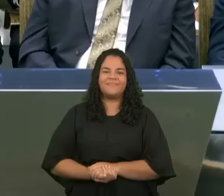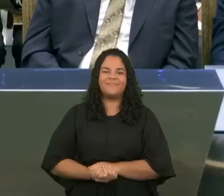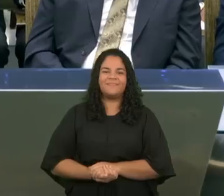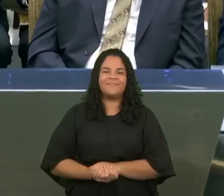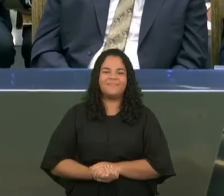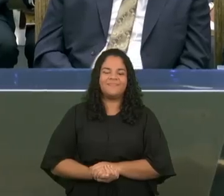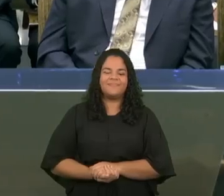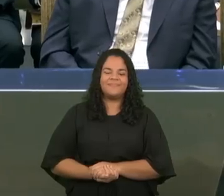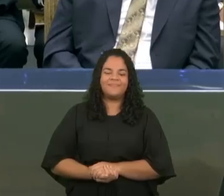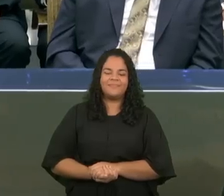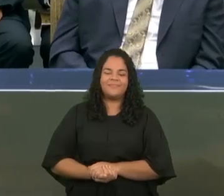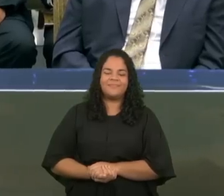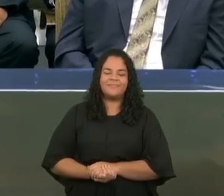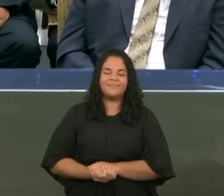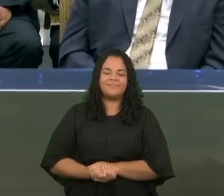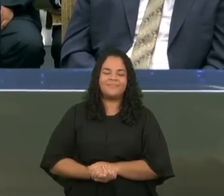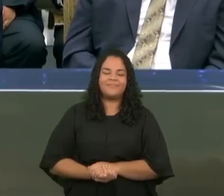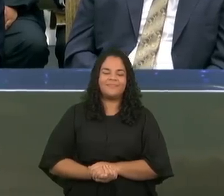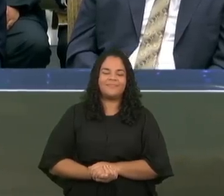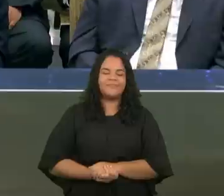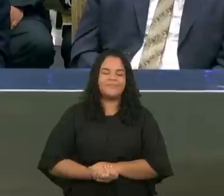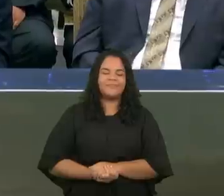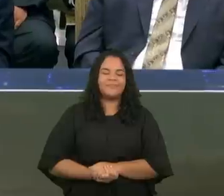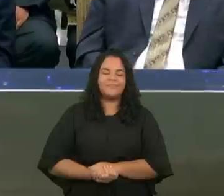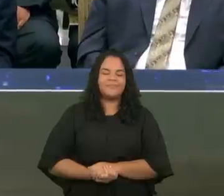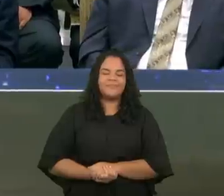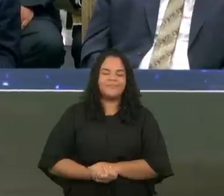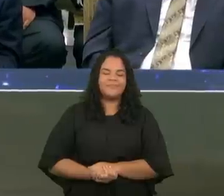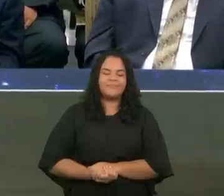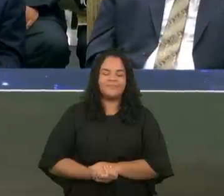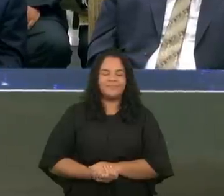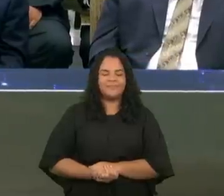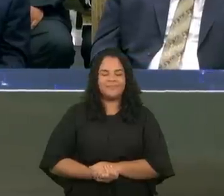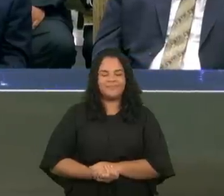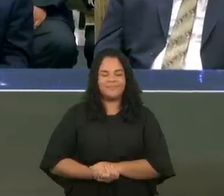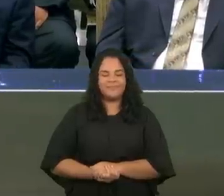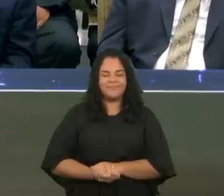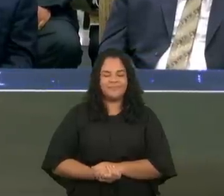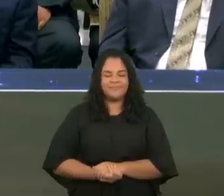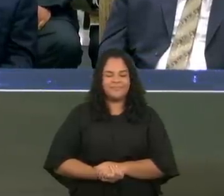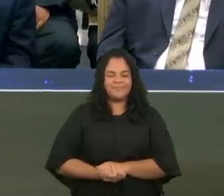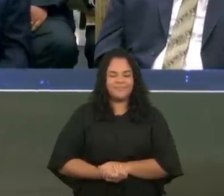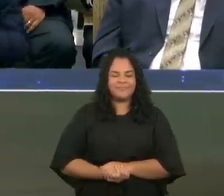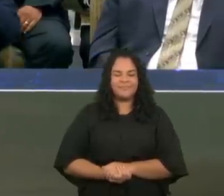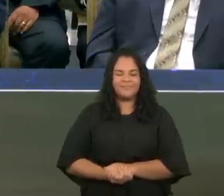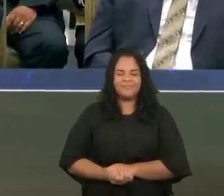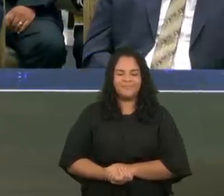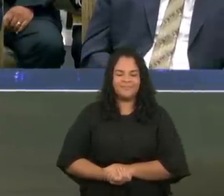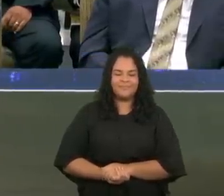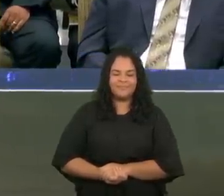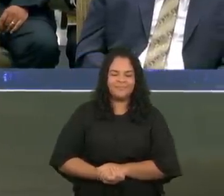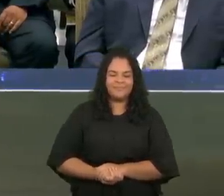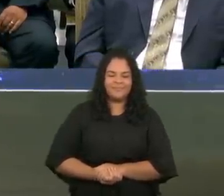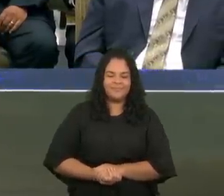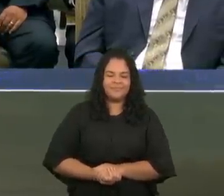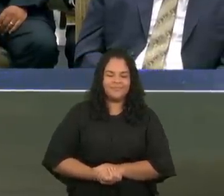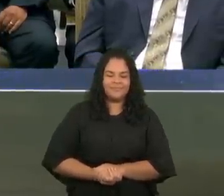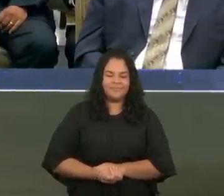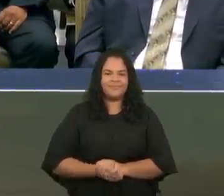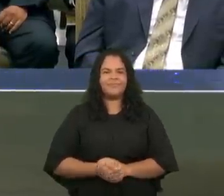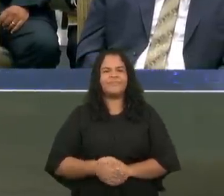lá, meio ET, obreiro ET, pastor, já tem desse, viu? O negócio está sério. Diga comigo, obreiro